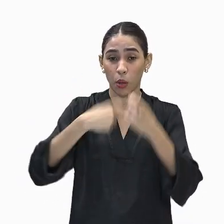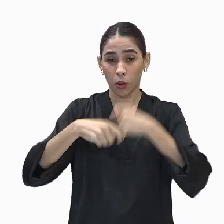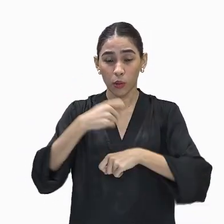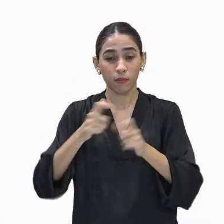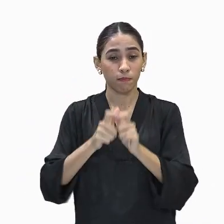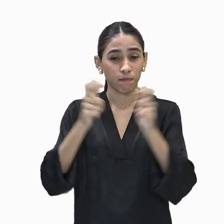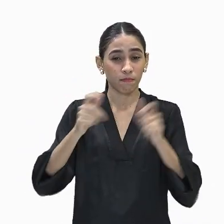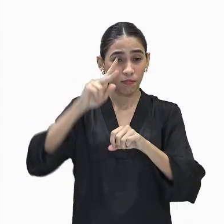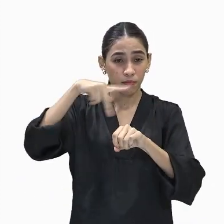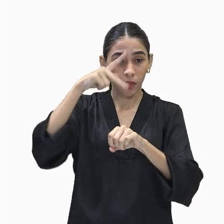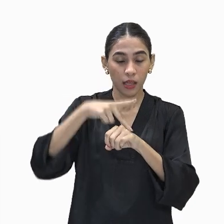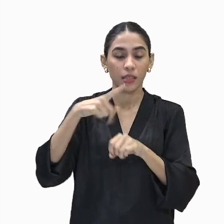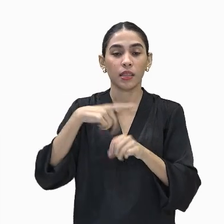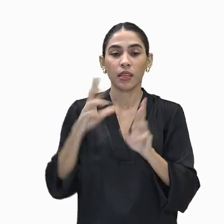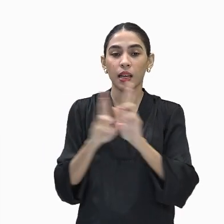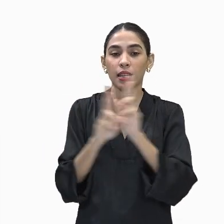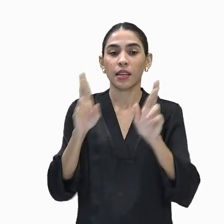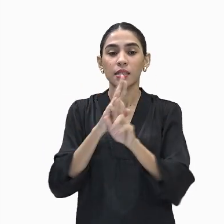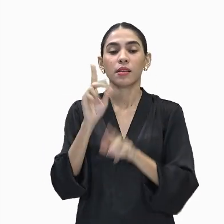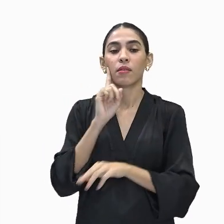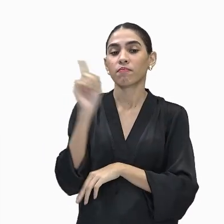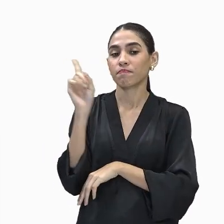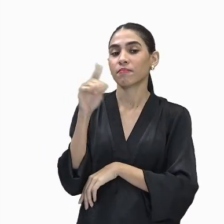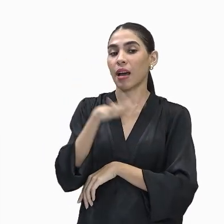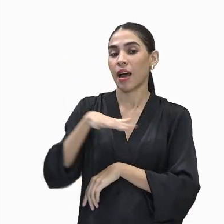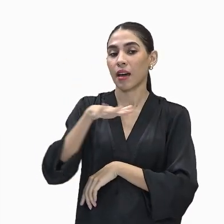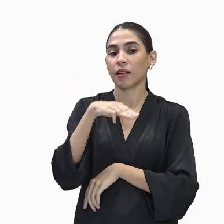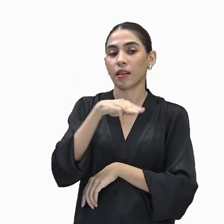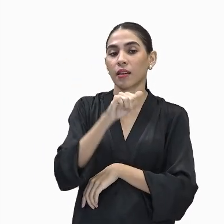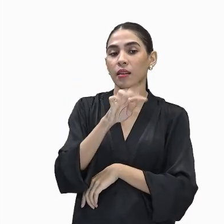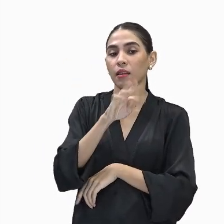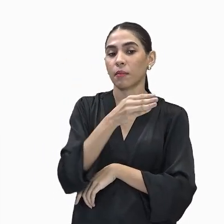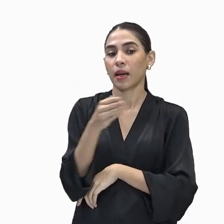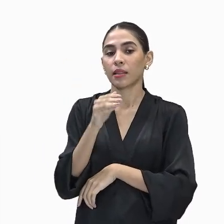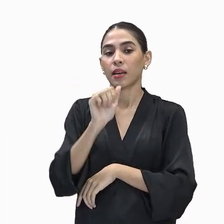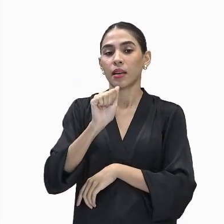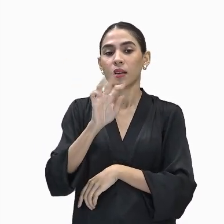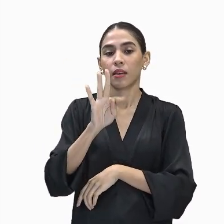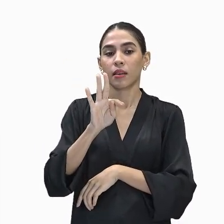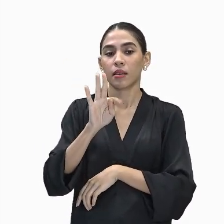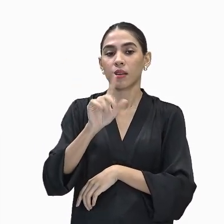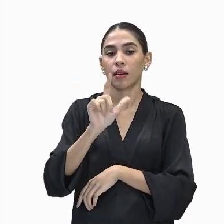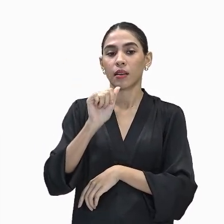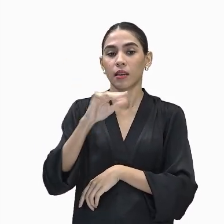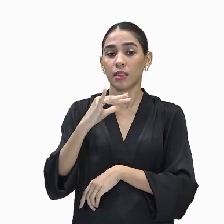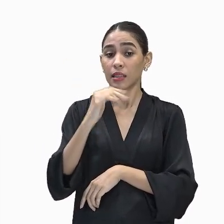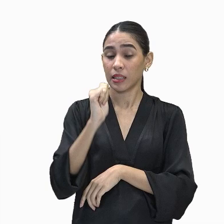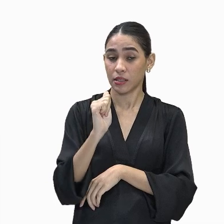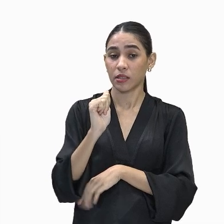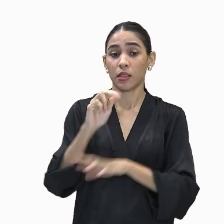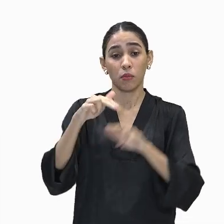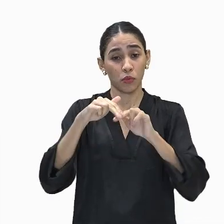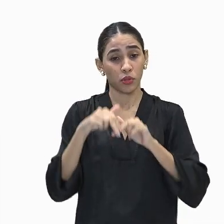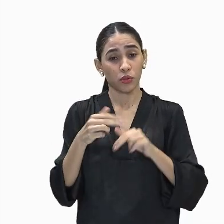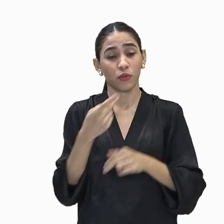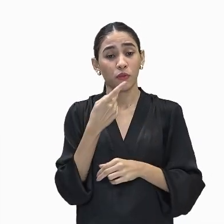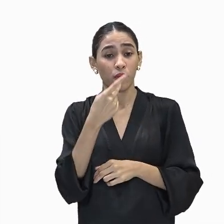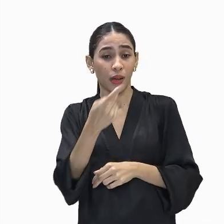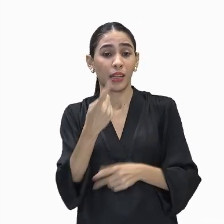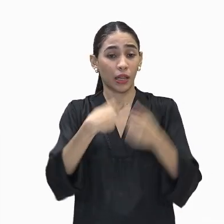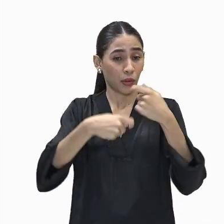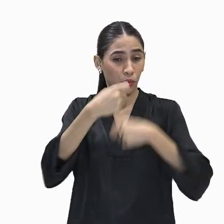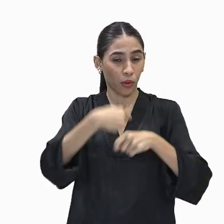país está relacionada nessa área da Mata Atlântica. Então, quando a gente fala de economia, a gente também consegue